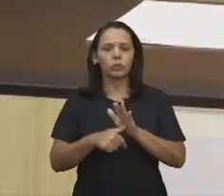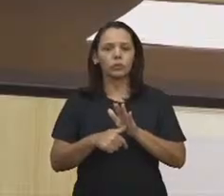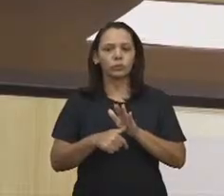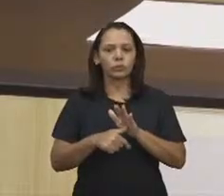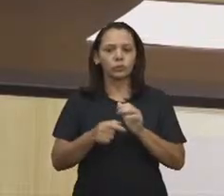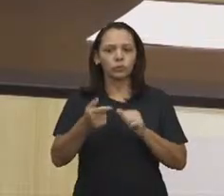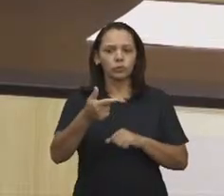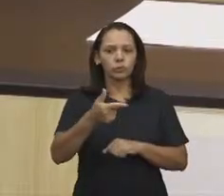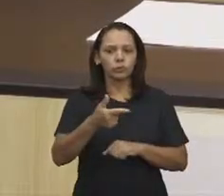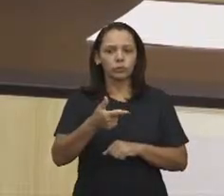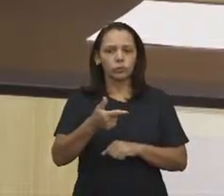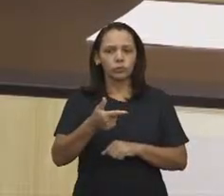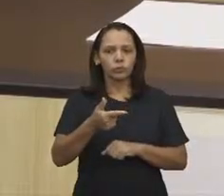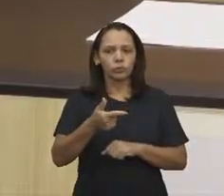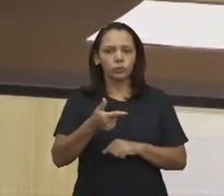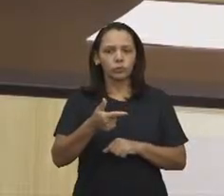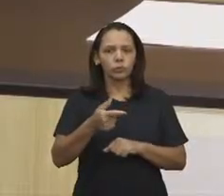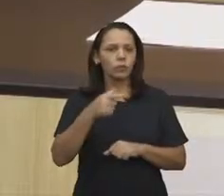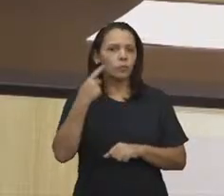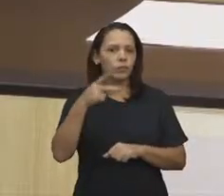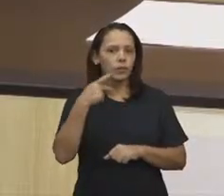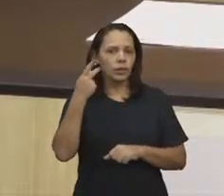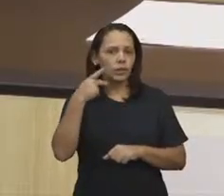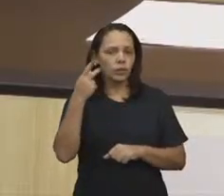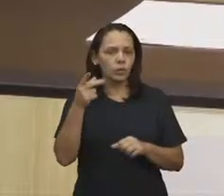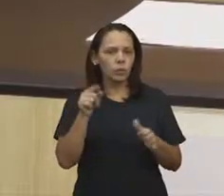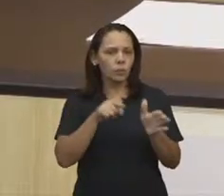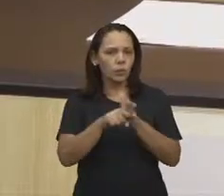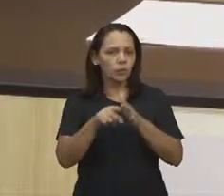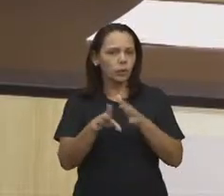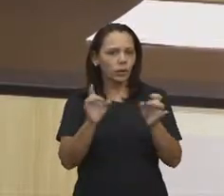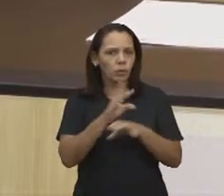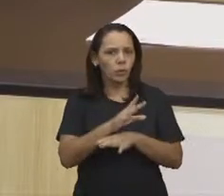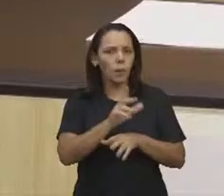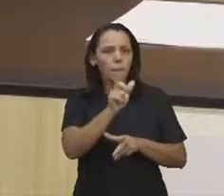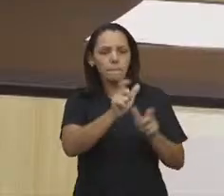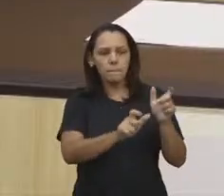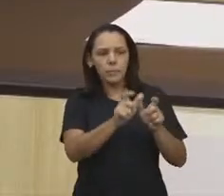abre para o público presente para fazer as perguntas.